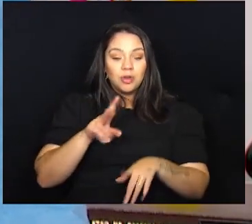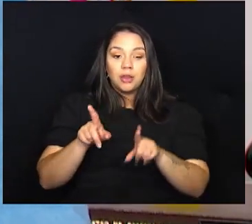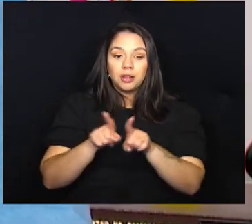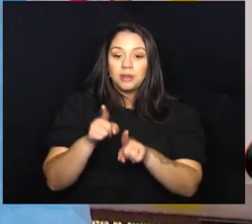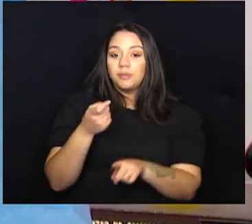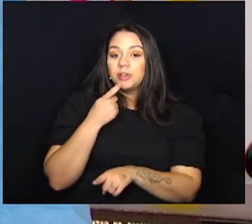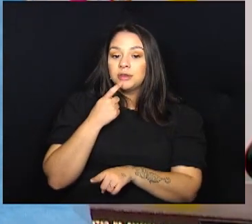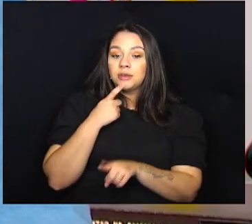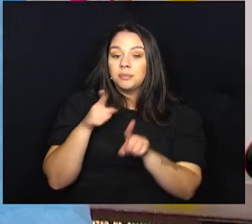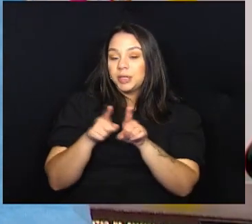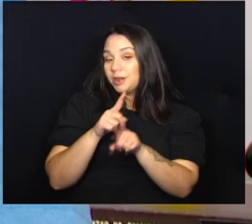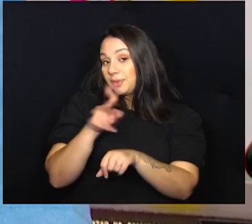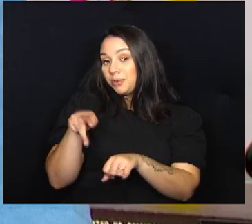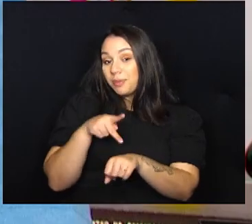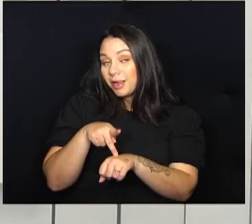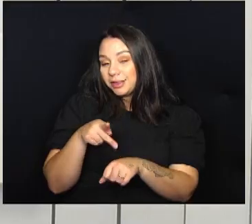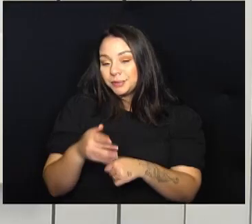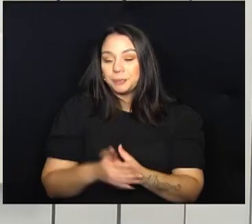próprio país.